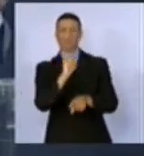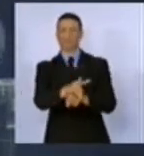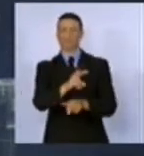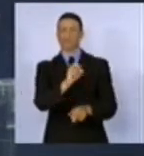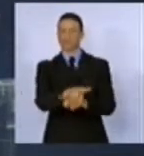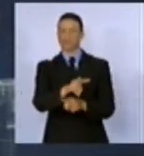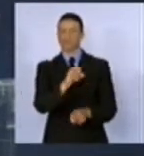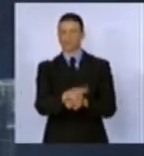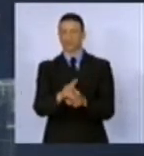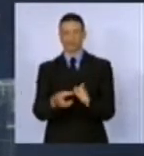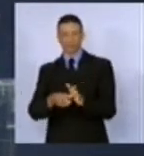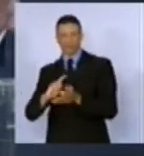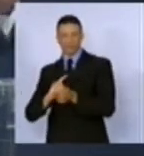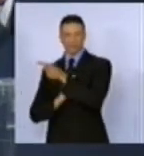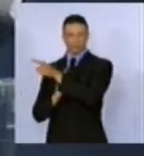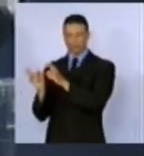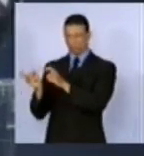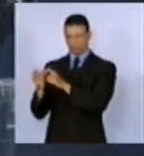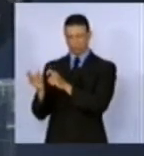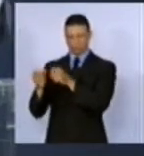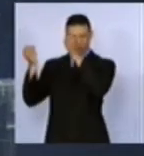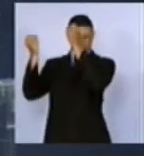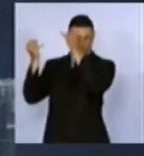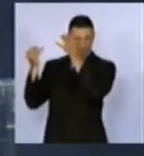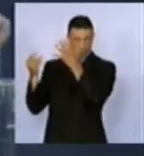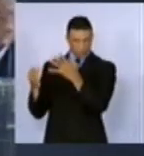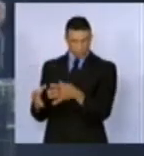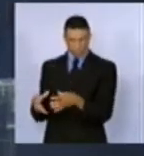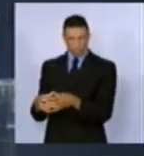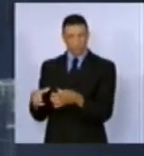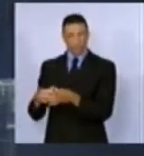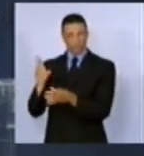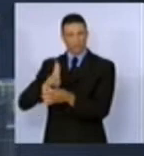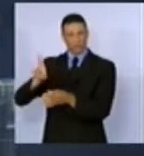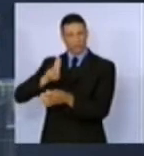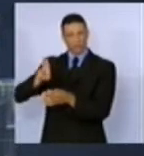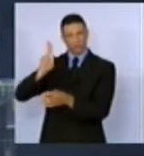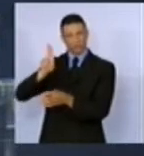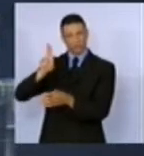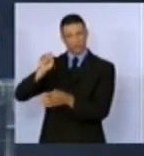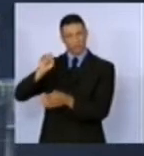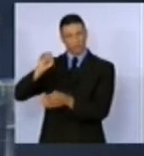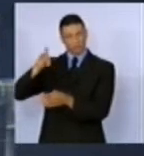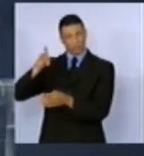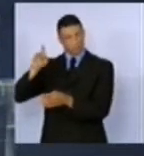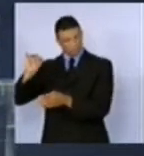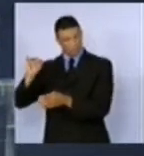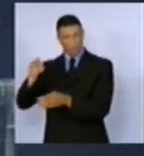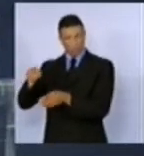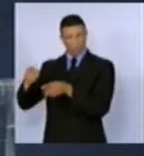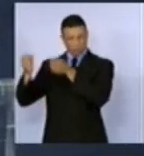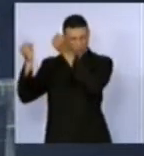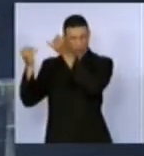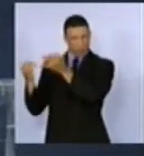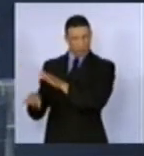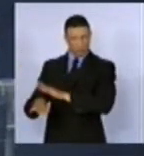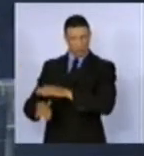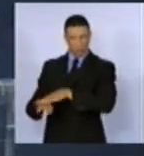saude e da USP já imediatamente chama a atenção de que